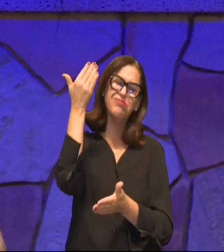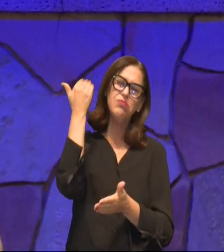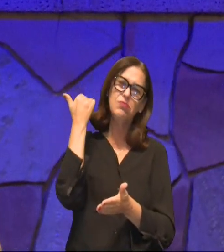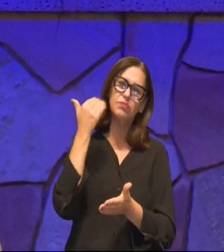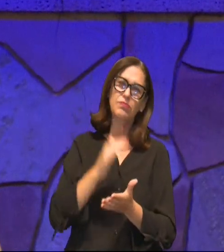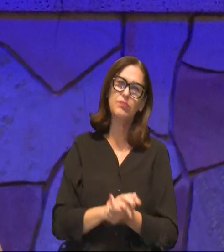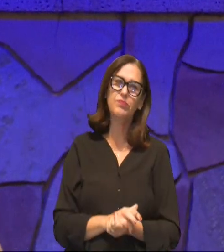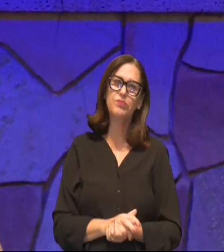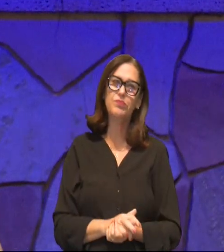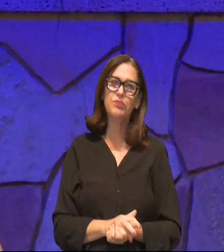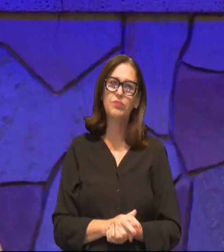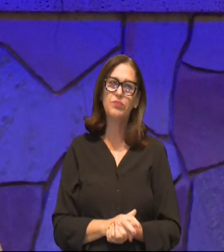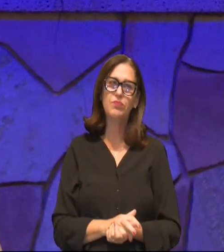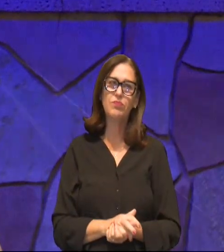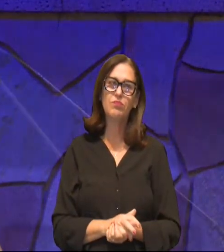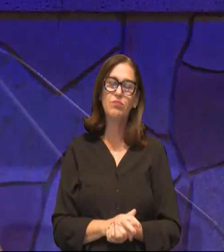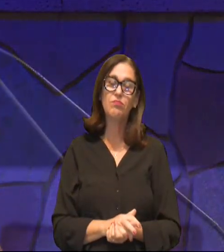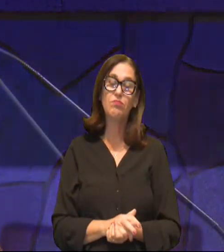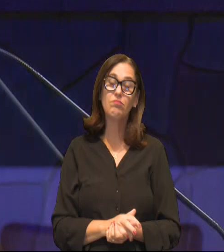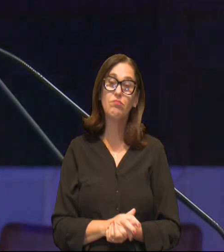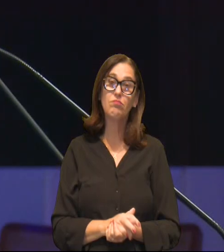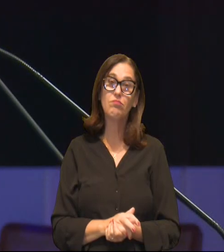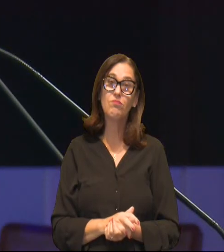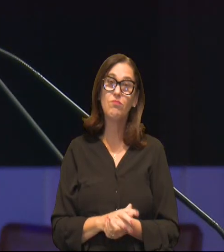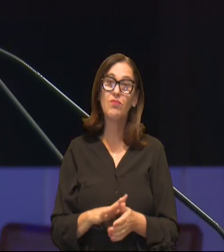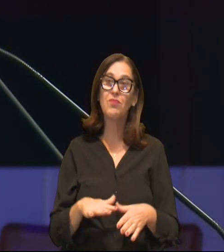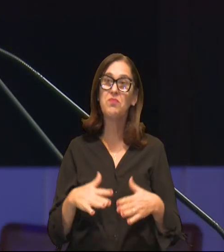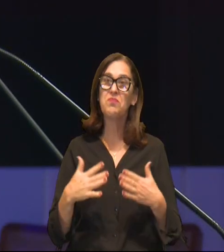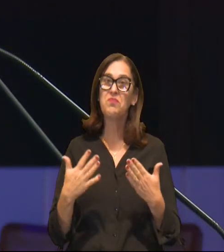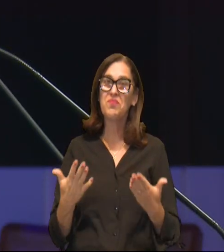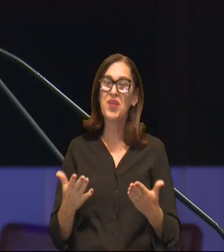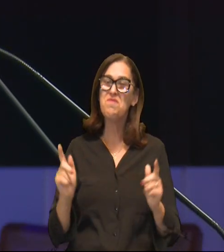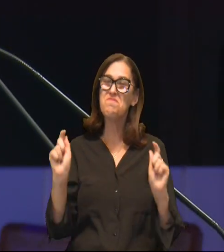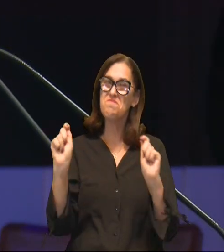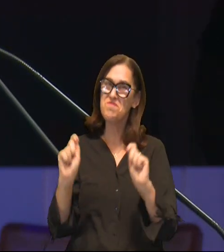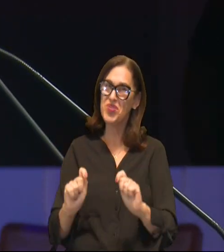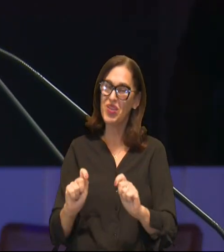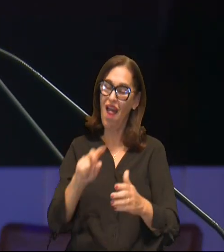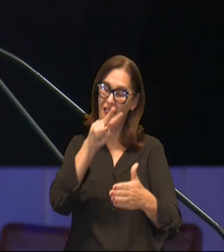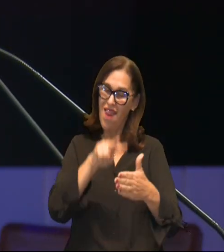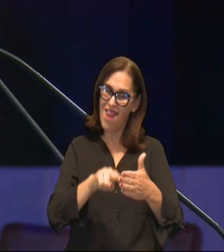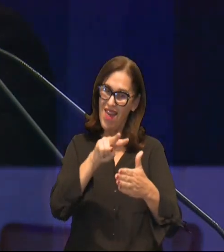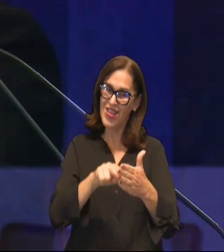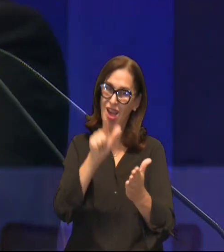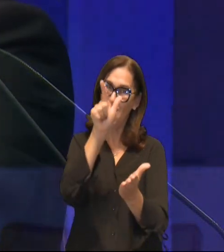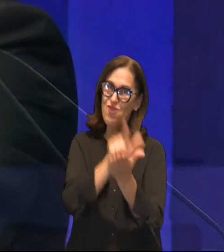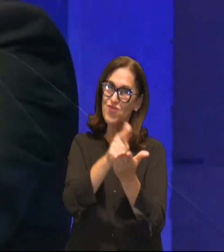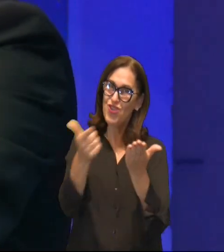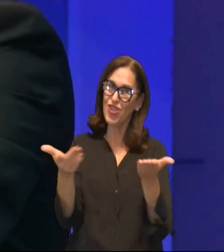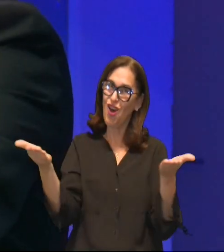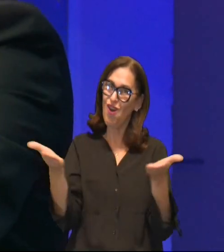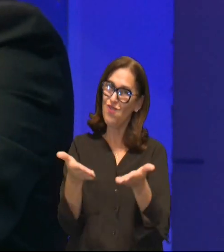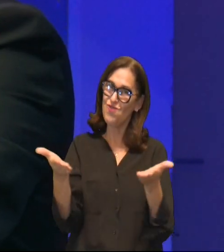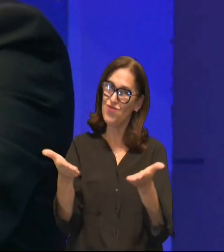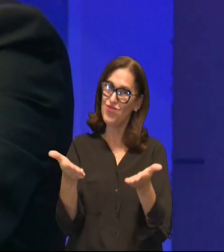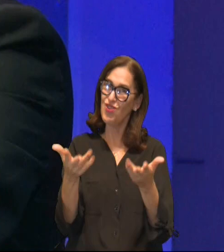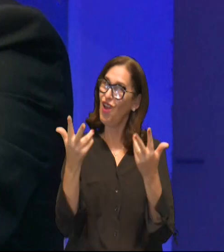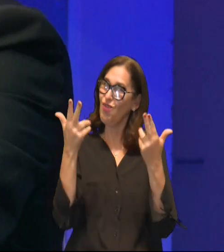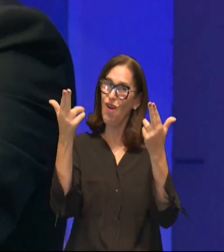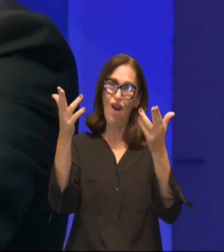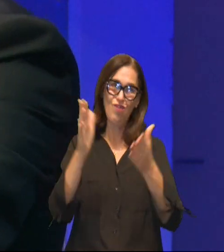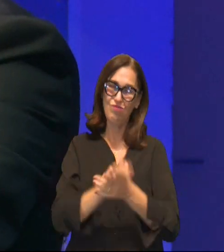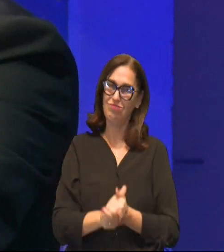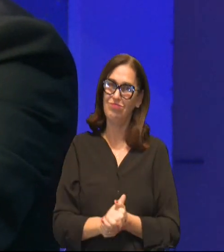irmãos, por incrível que pareça, poderiam ser lidas nos jornais de hoje.